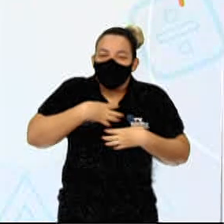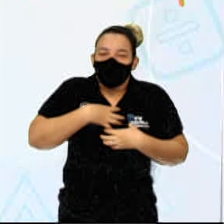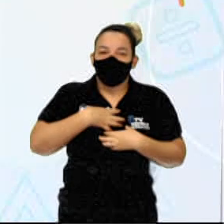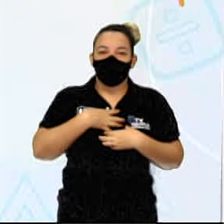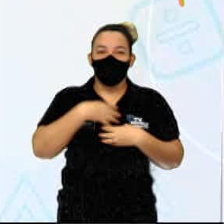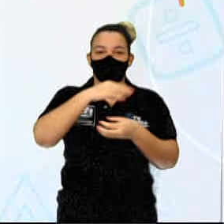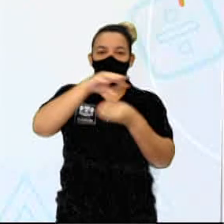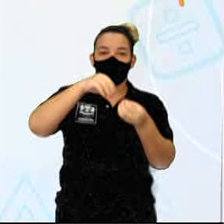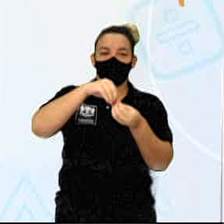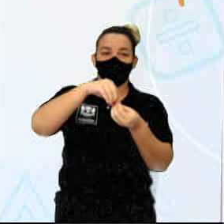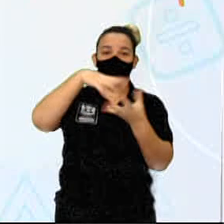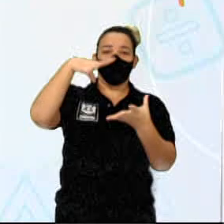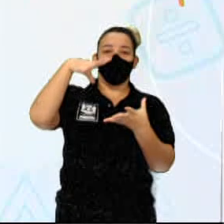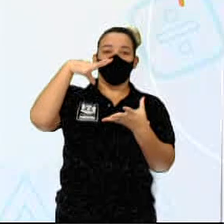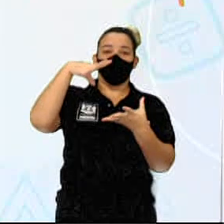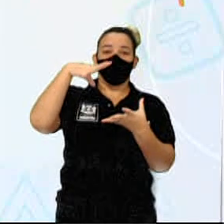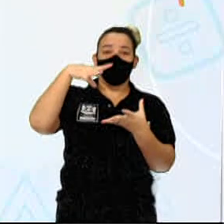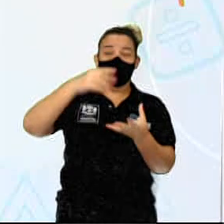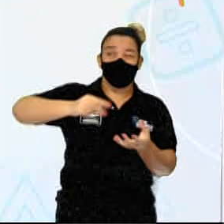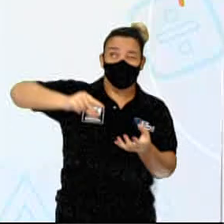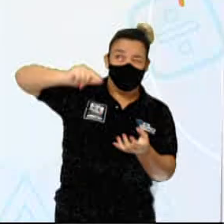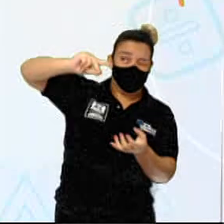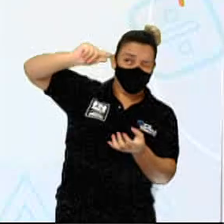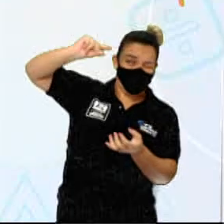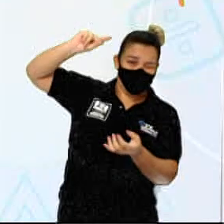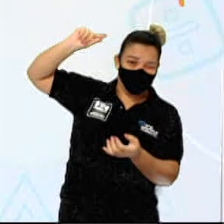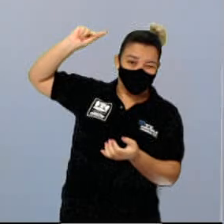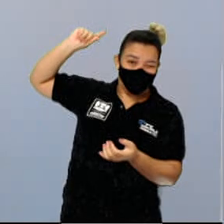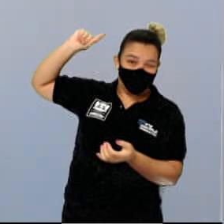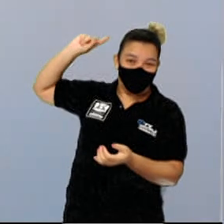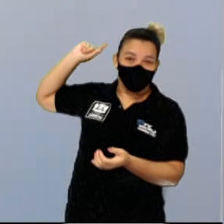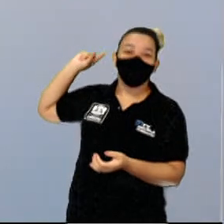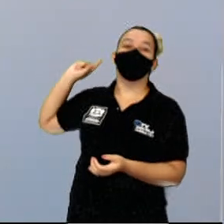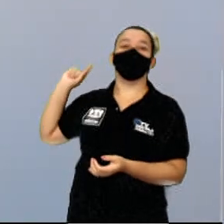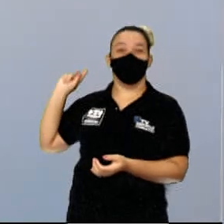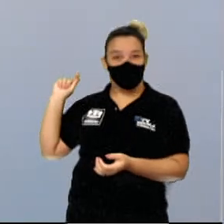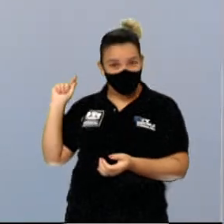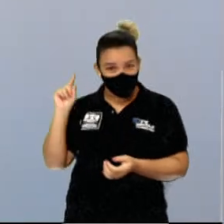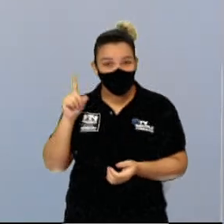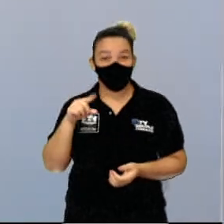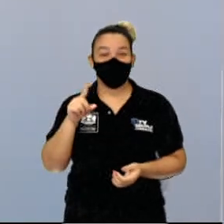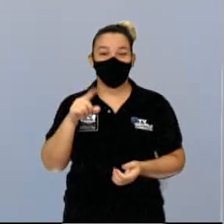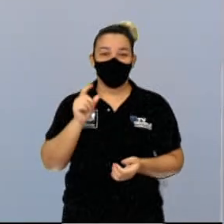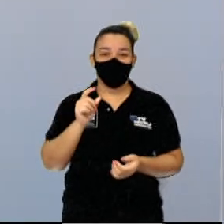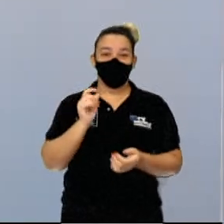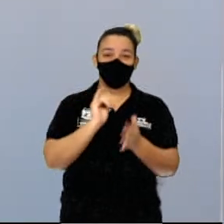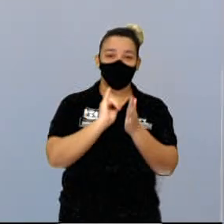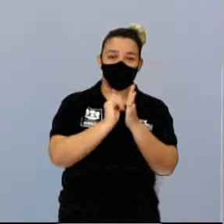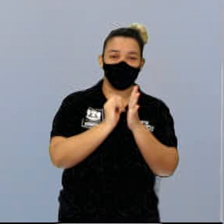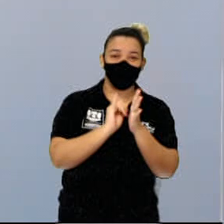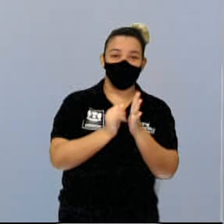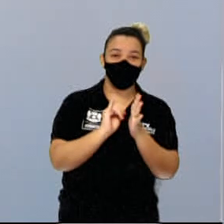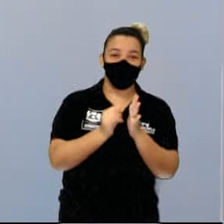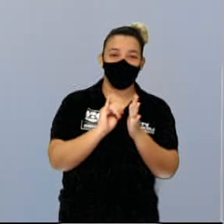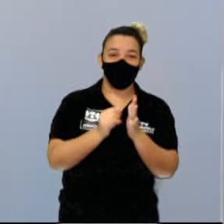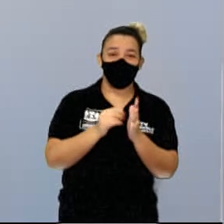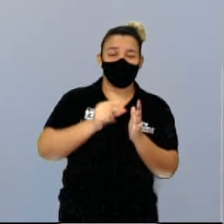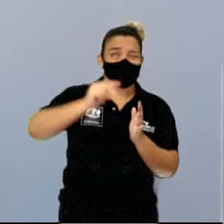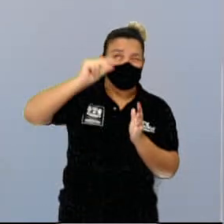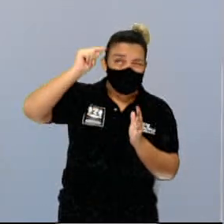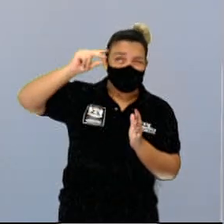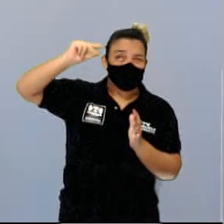origem sugere os tempos mais remotos. Isso significa dizer que a fábula, ela surge juntamente com a existência do